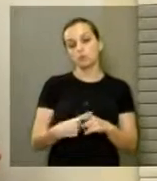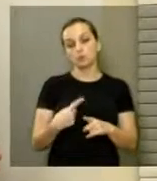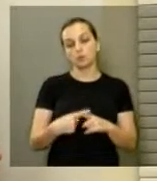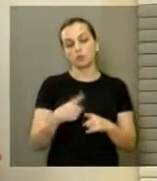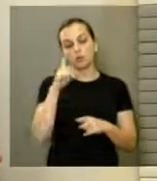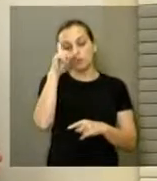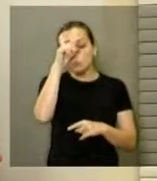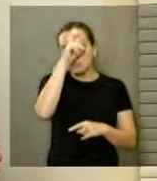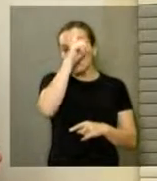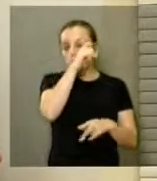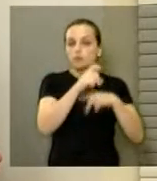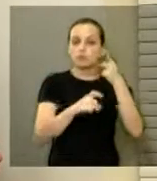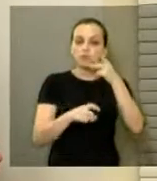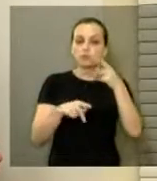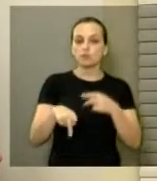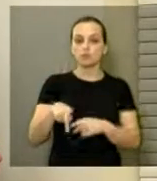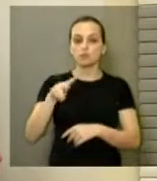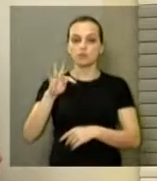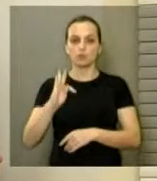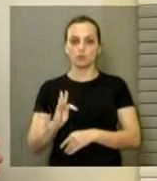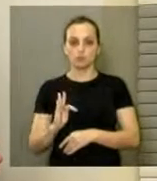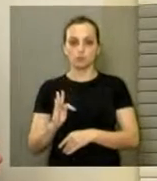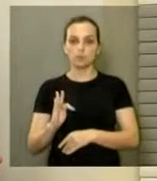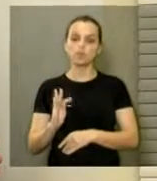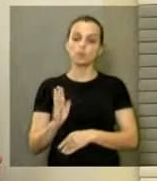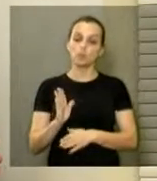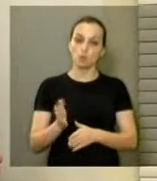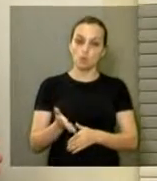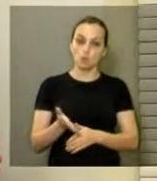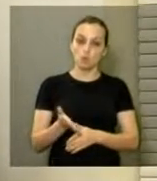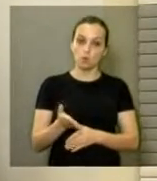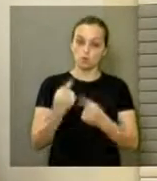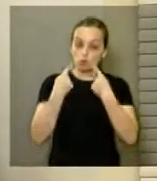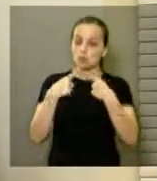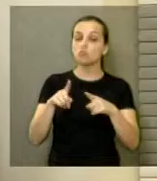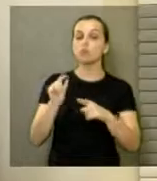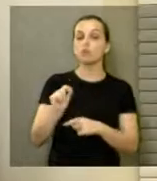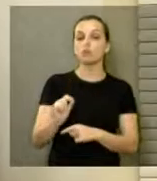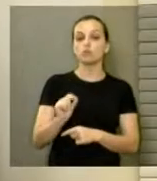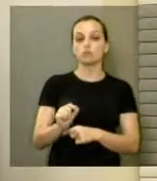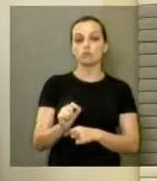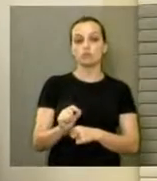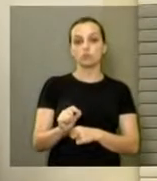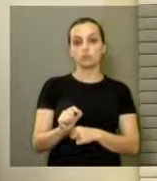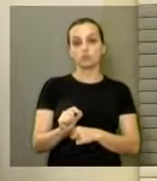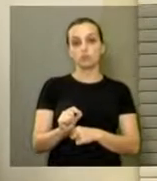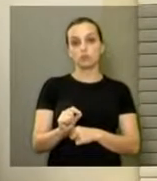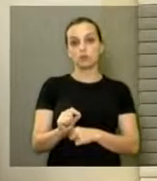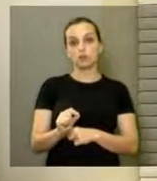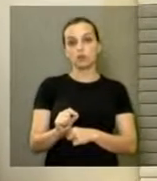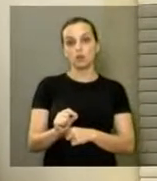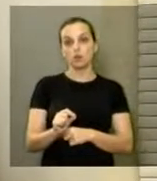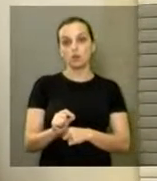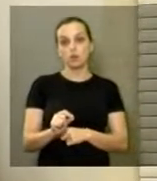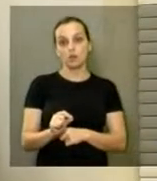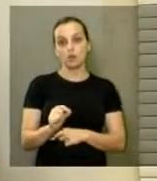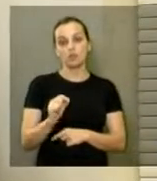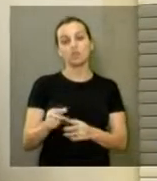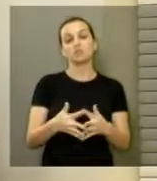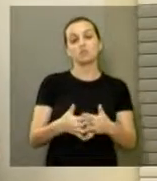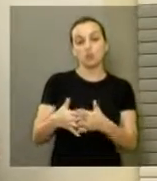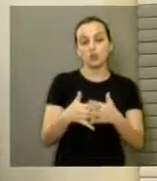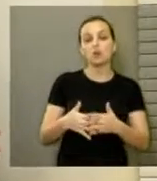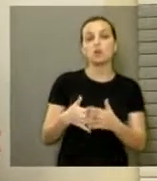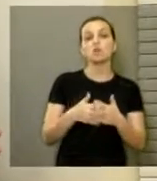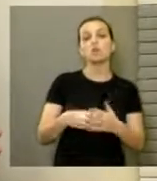para um vereador do PT, hoje, criticar isso. Haja vista a balbúrdia que está nos